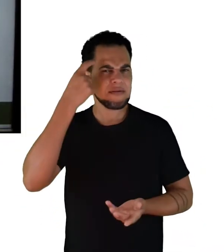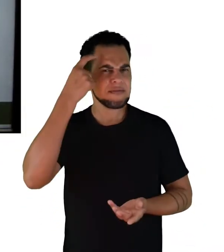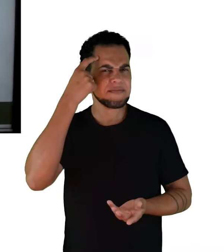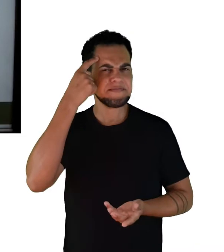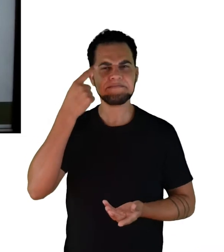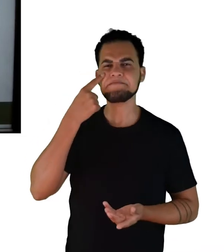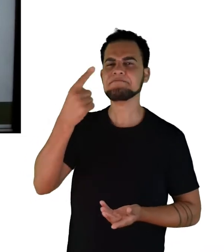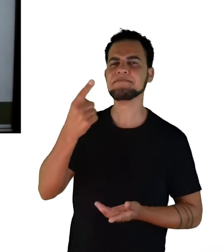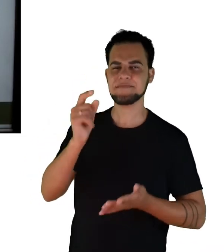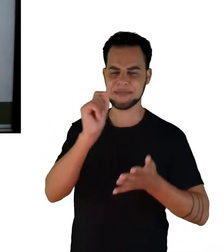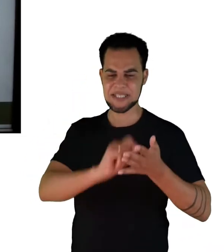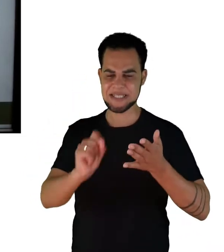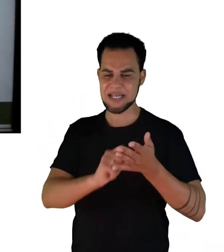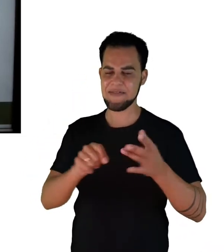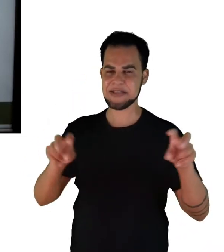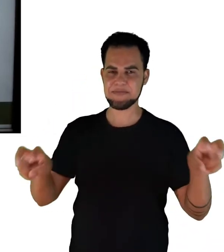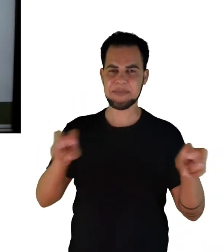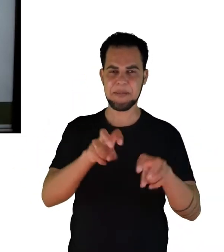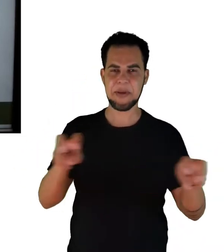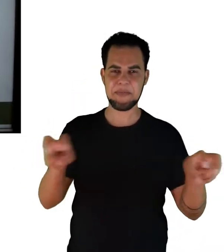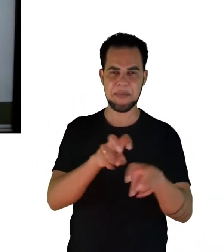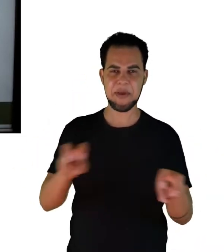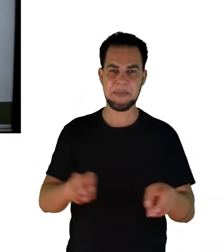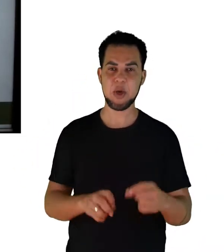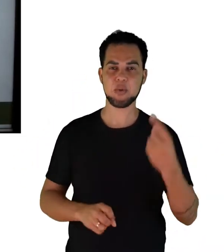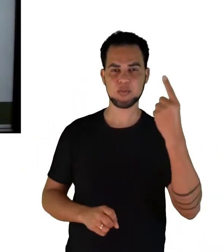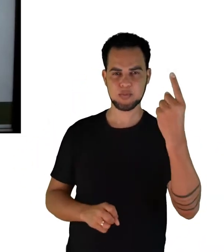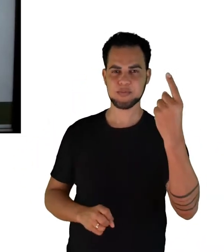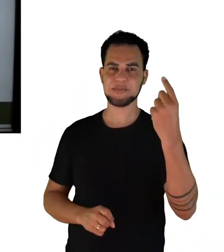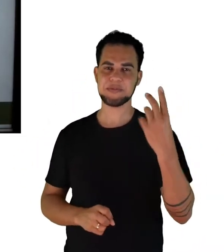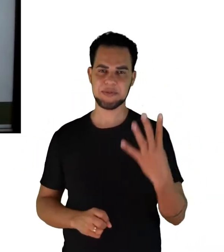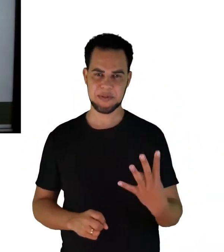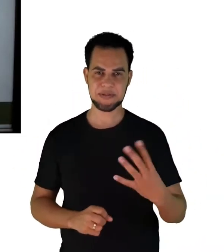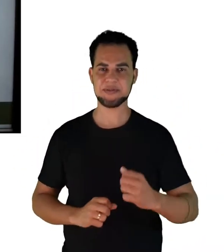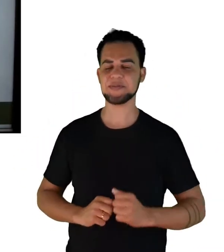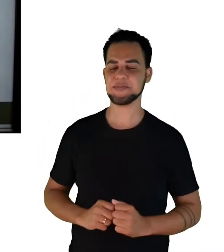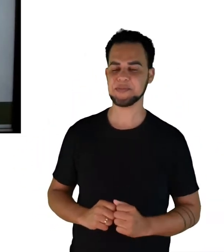escrever essas posições, que são 1 e 4,